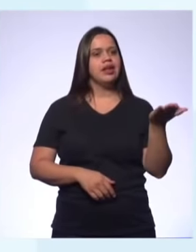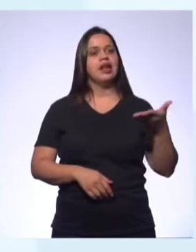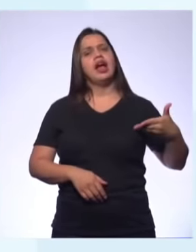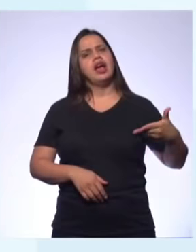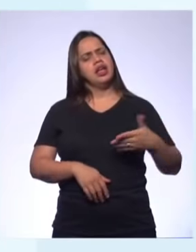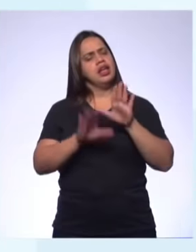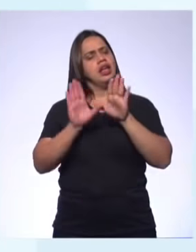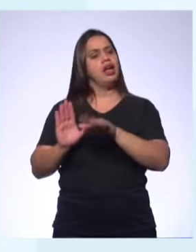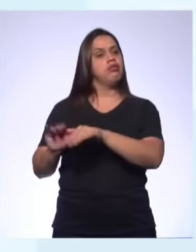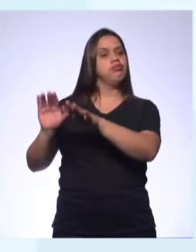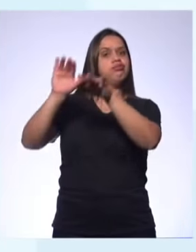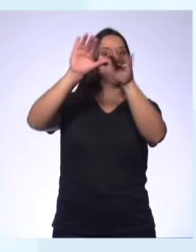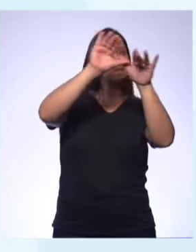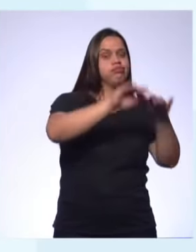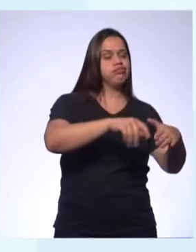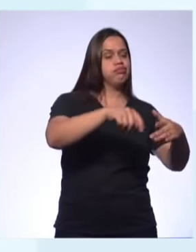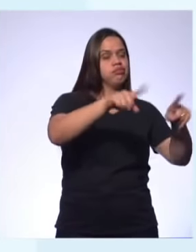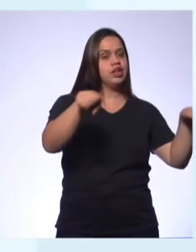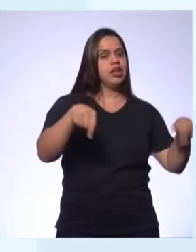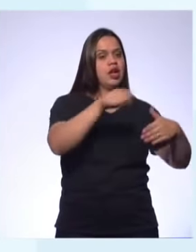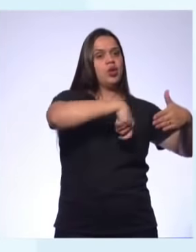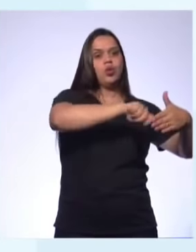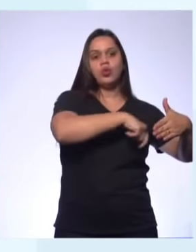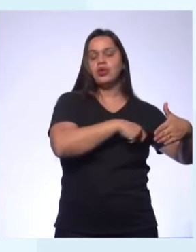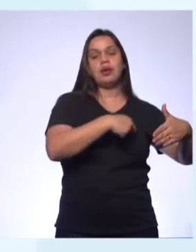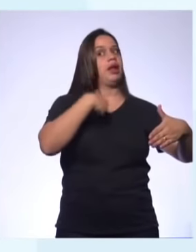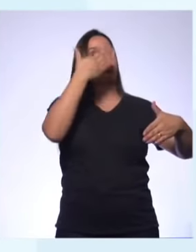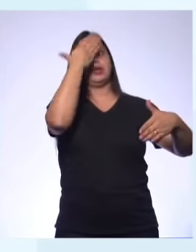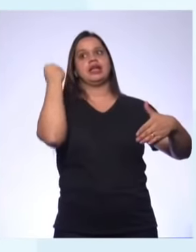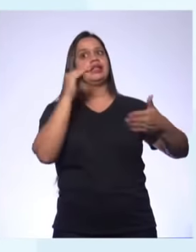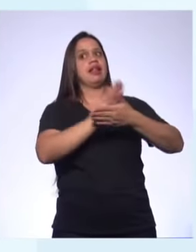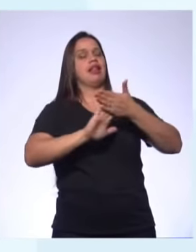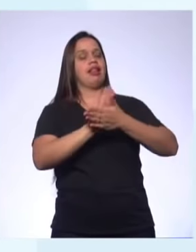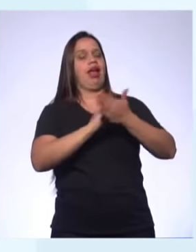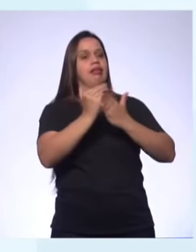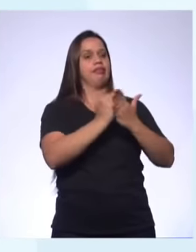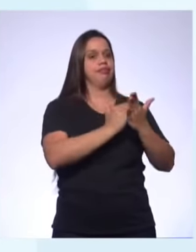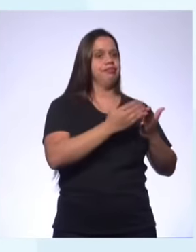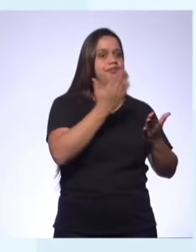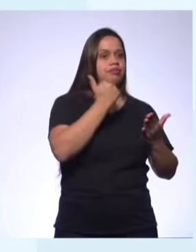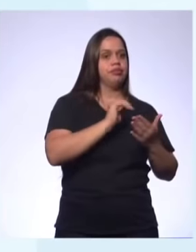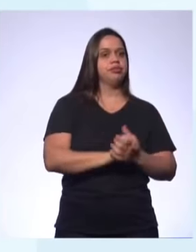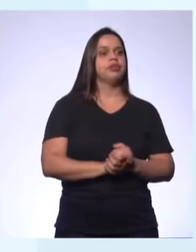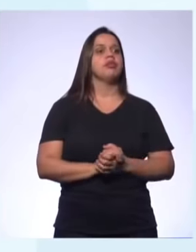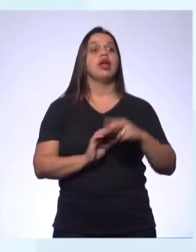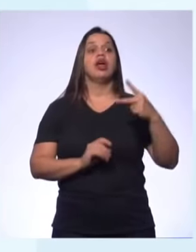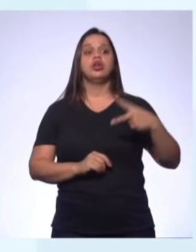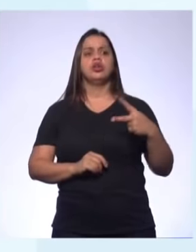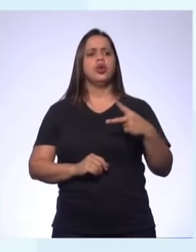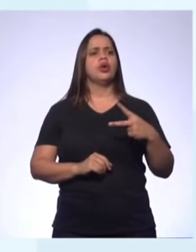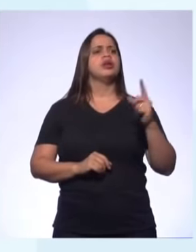para casa, para sua cozinha, a fim de não esquecer a receita. Trecho 2. E como da outra vez, tão